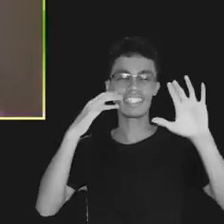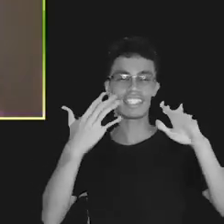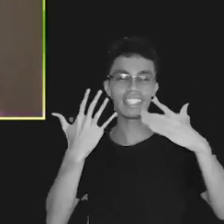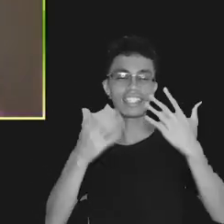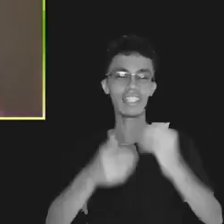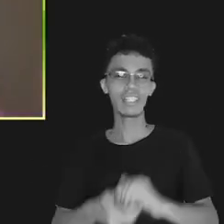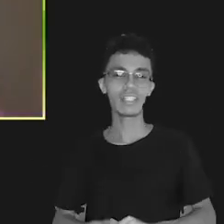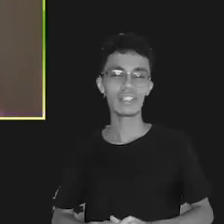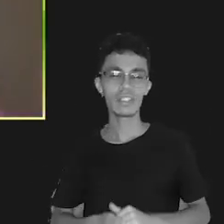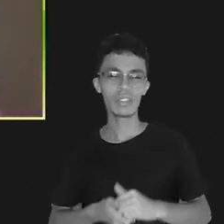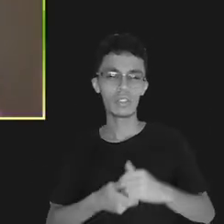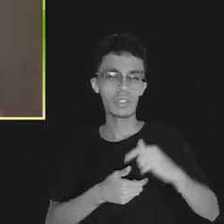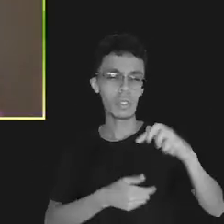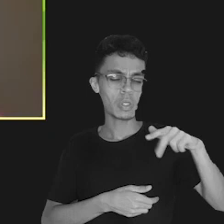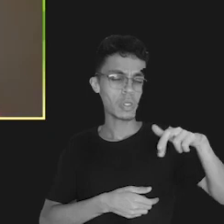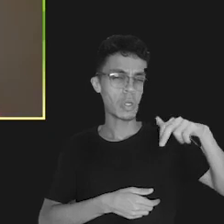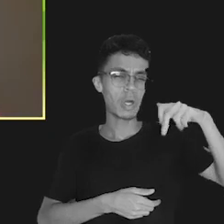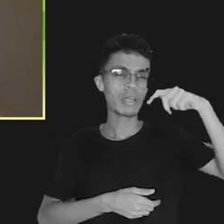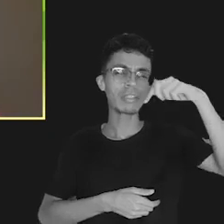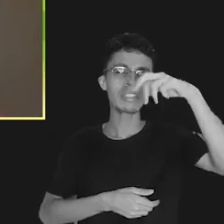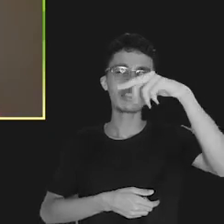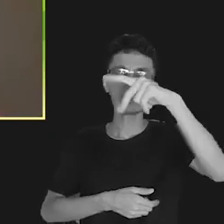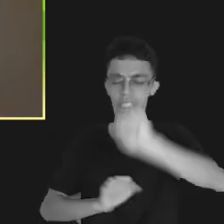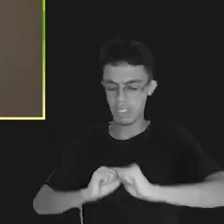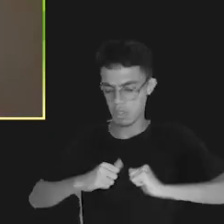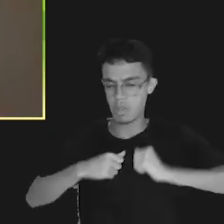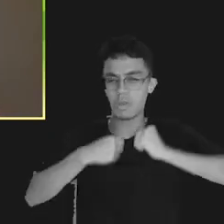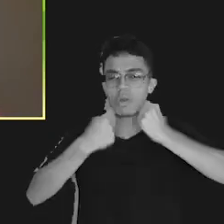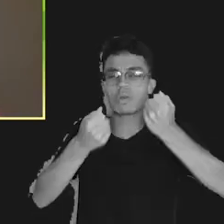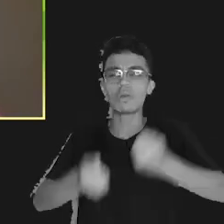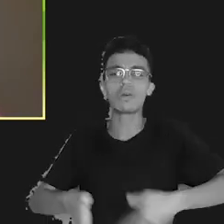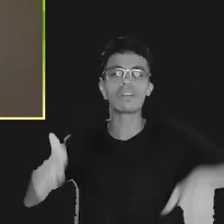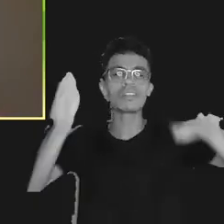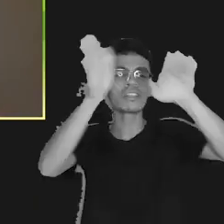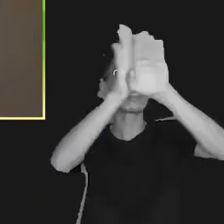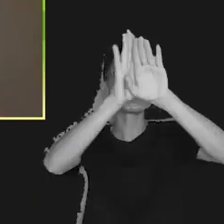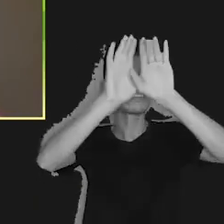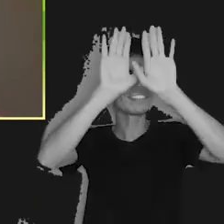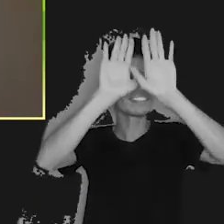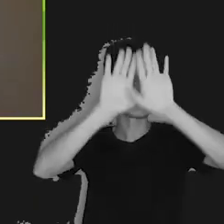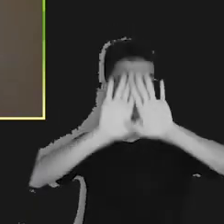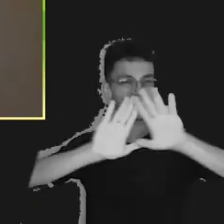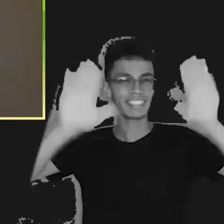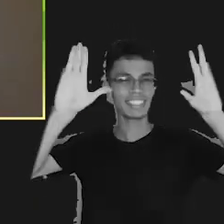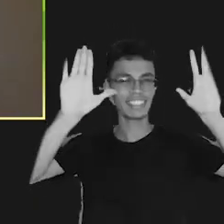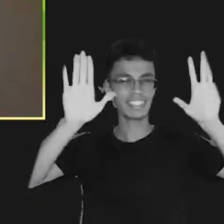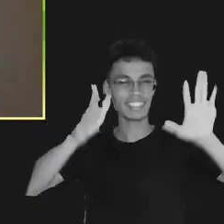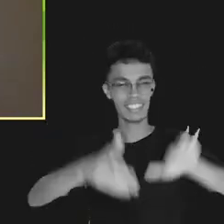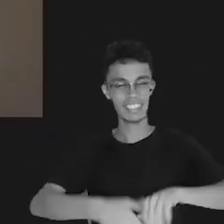Sobe no meu dorso e vê se faz esforço para chegar ao alto.